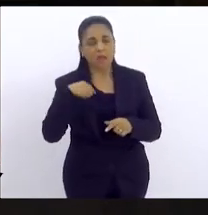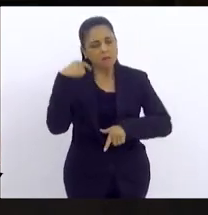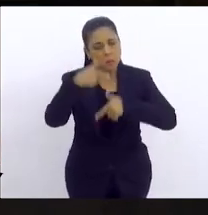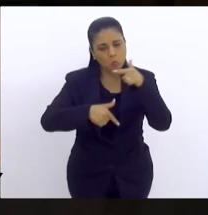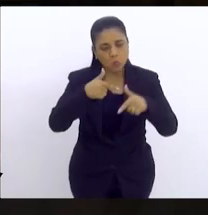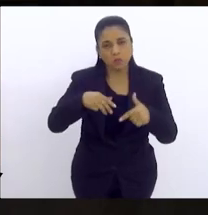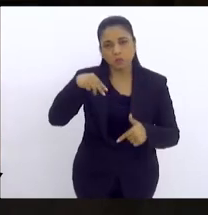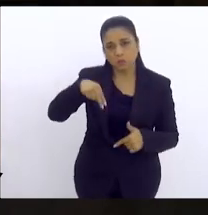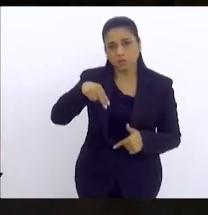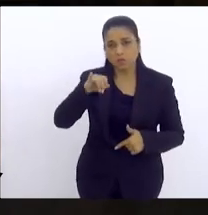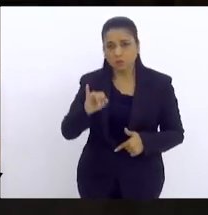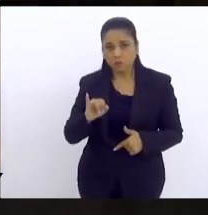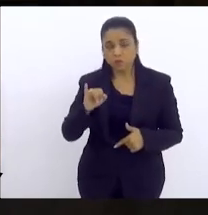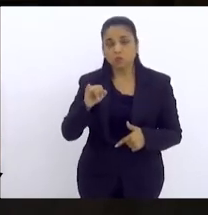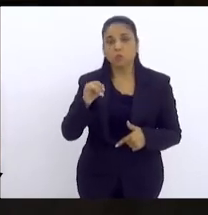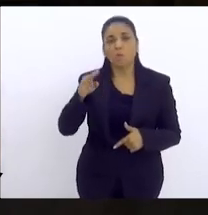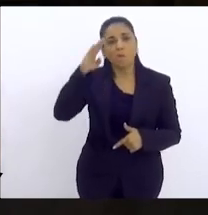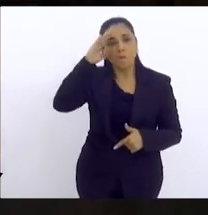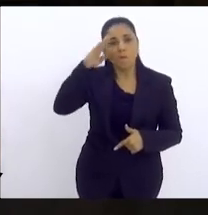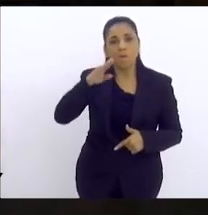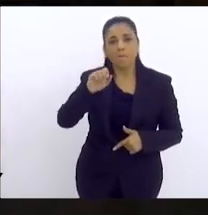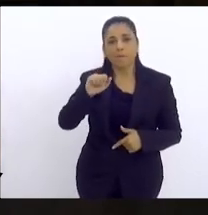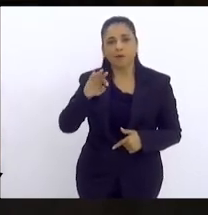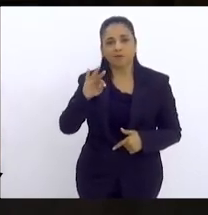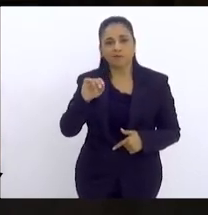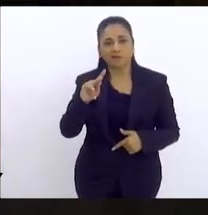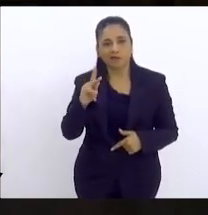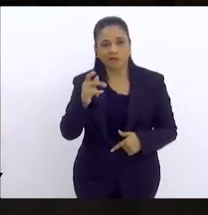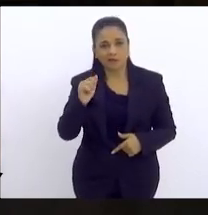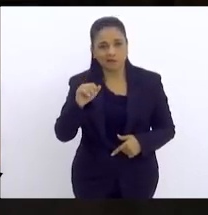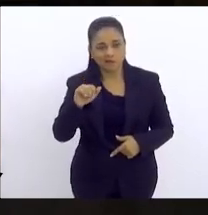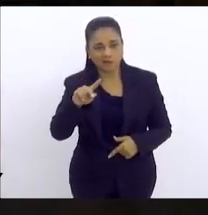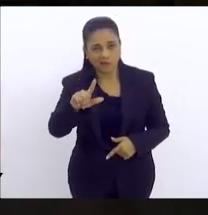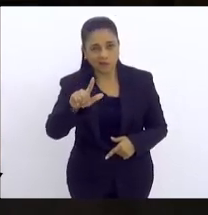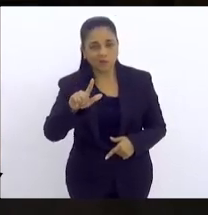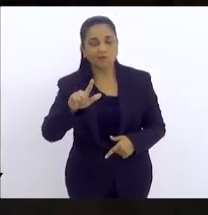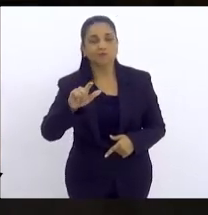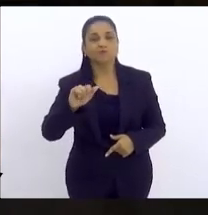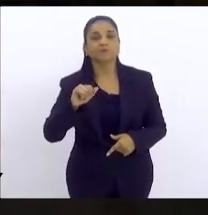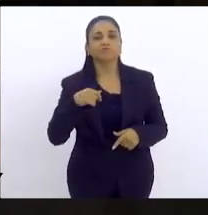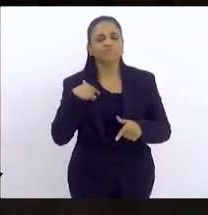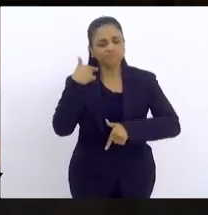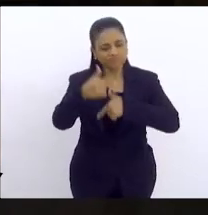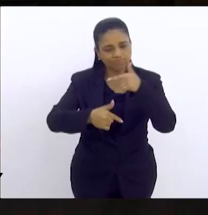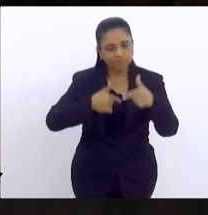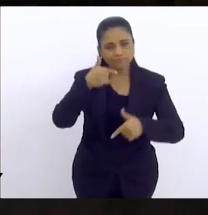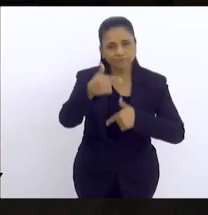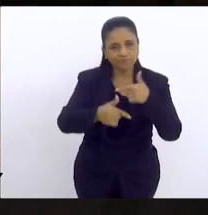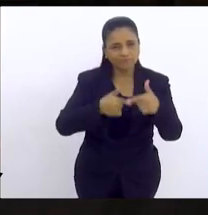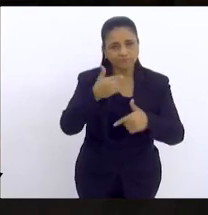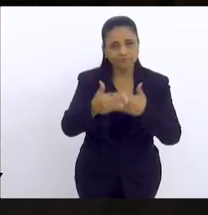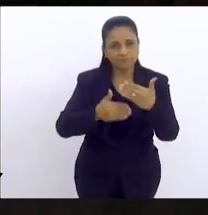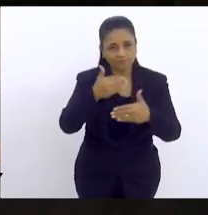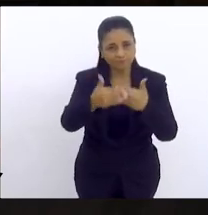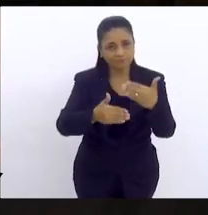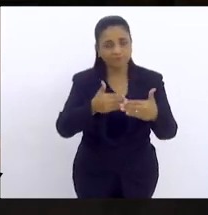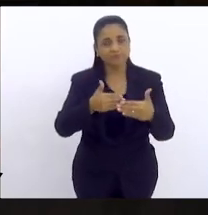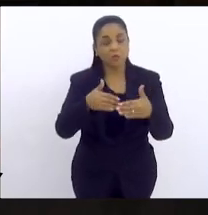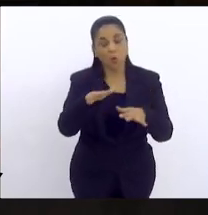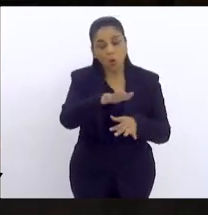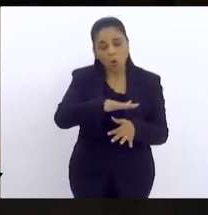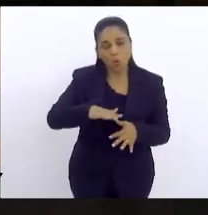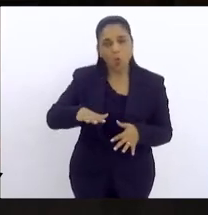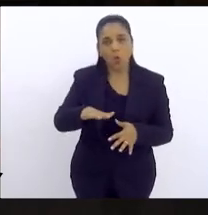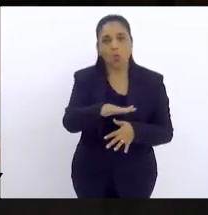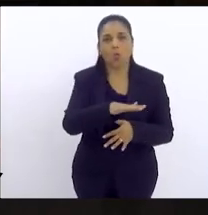sobre a situação do batalhão lá de Nova Iguaçu tá a gente conseguiu dar um passe muito grande lá na conta o local